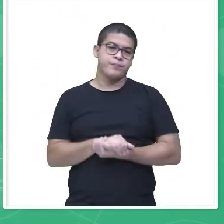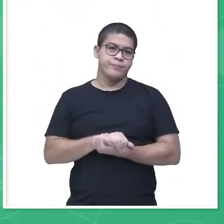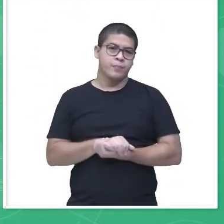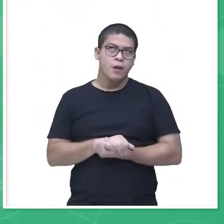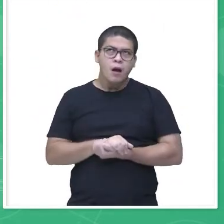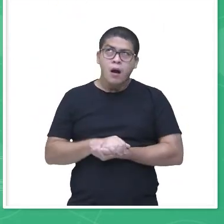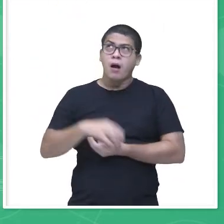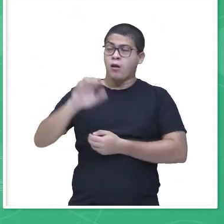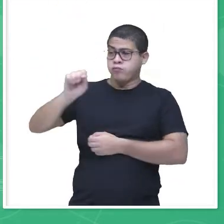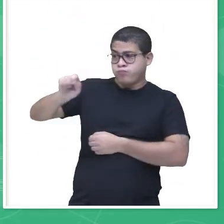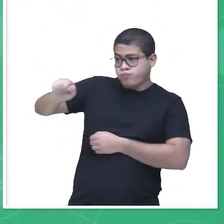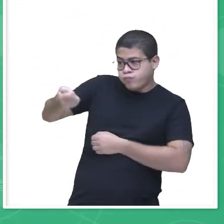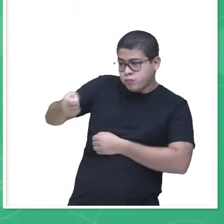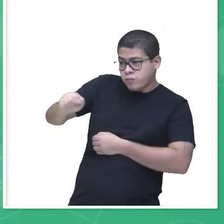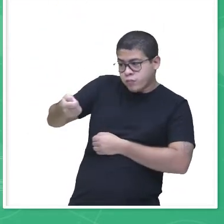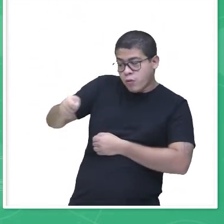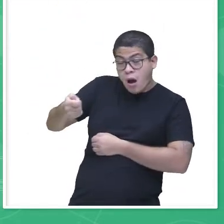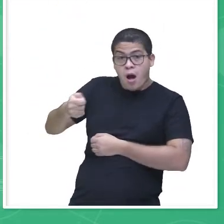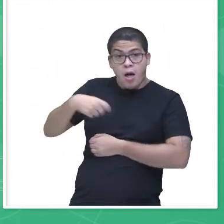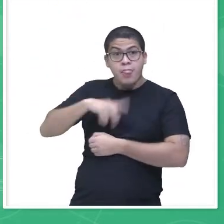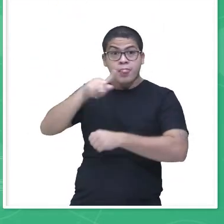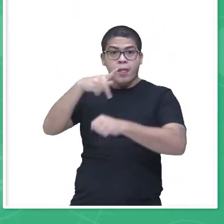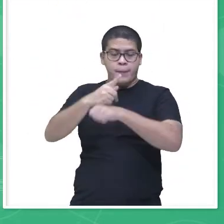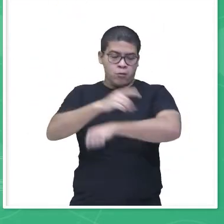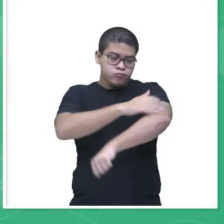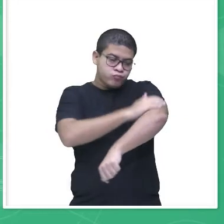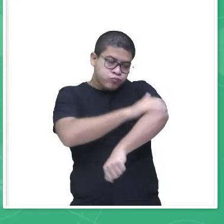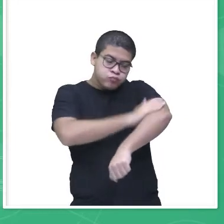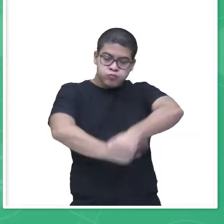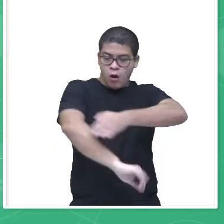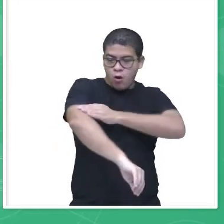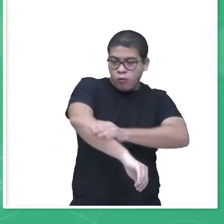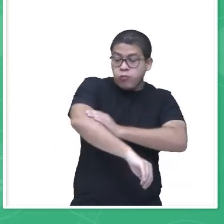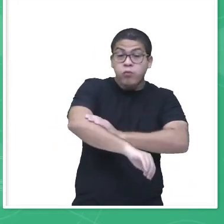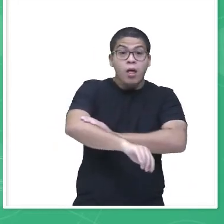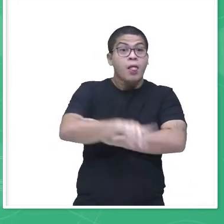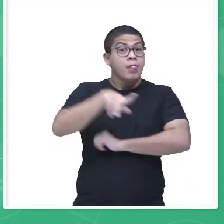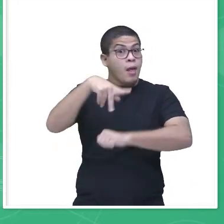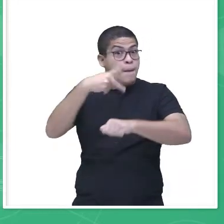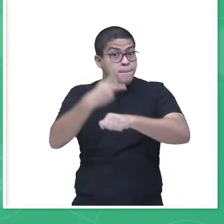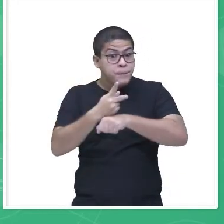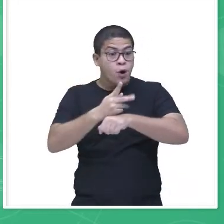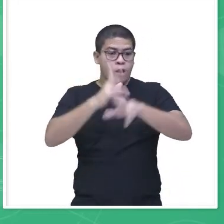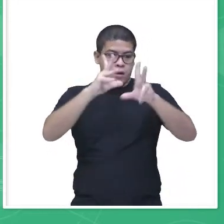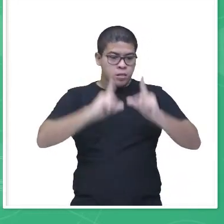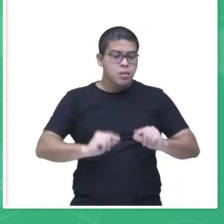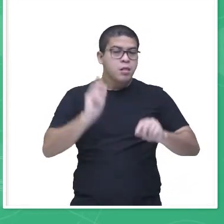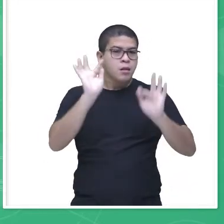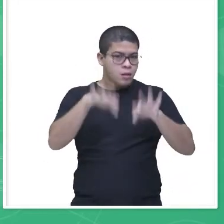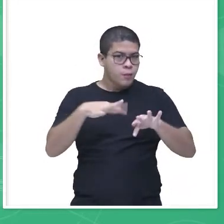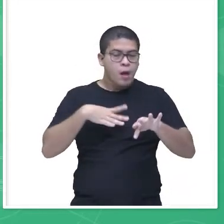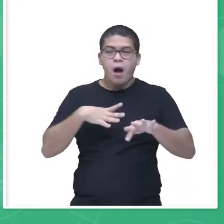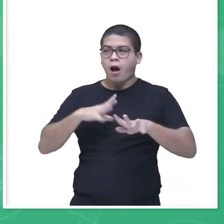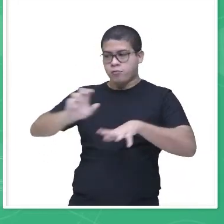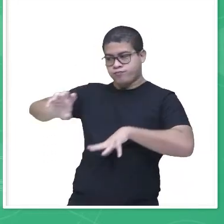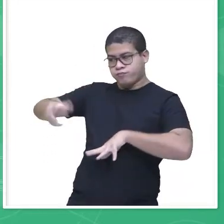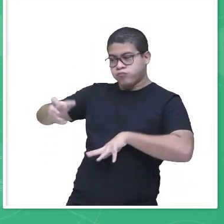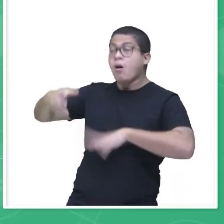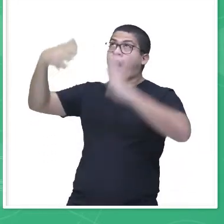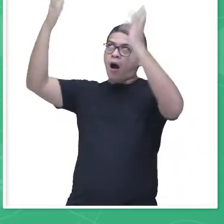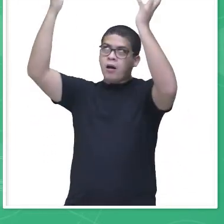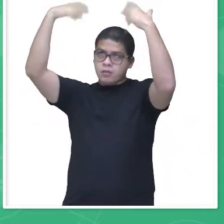sabor. Feche o chuveiro e depois você abre de novo, a mesma coisa a torneira. Não use a água para